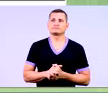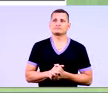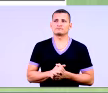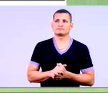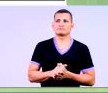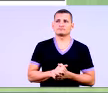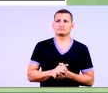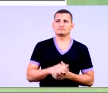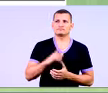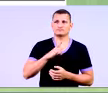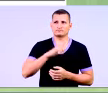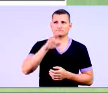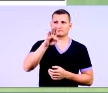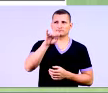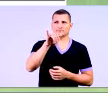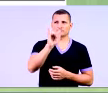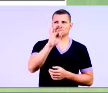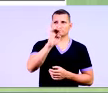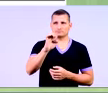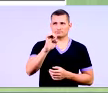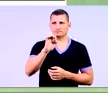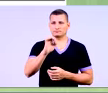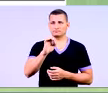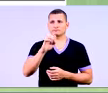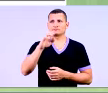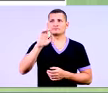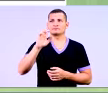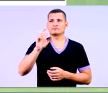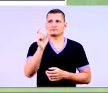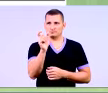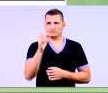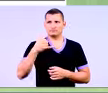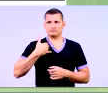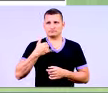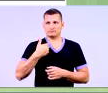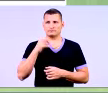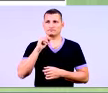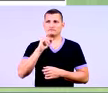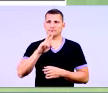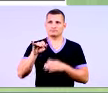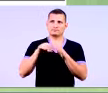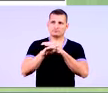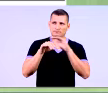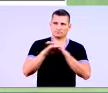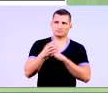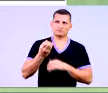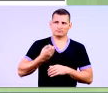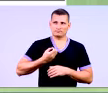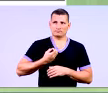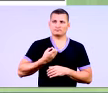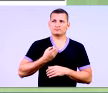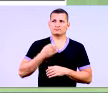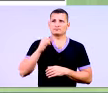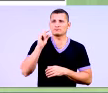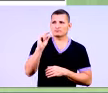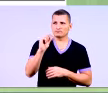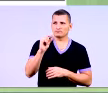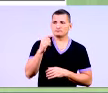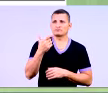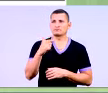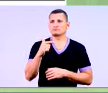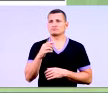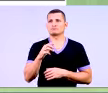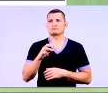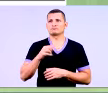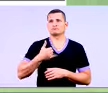tenho byte do tipo idade armazenar números pequenos na pessoa não vai ter lá há três mil anos